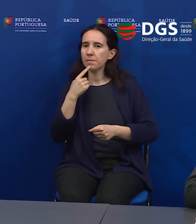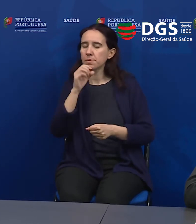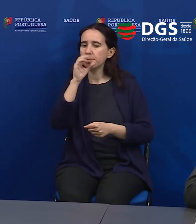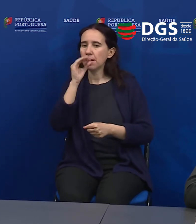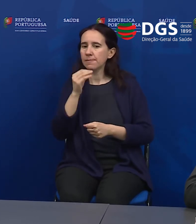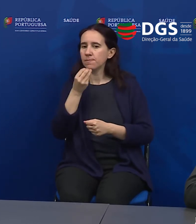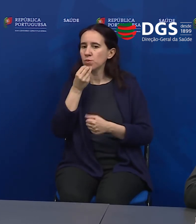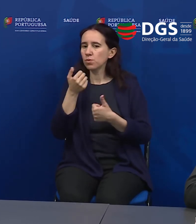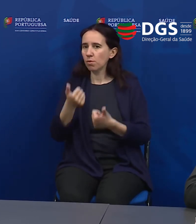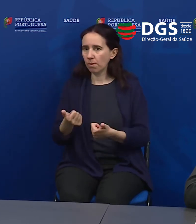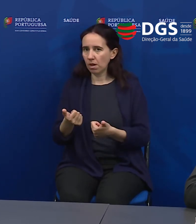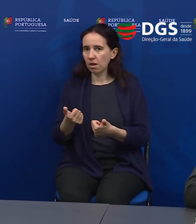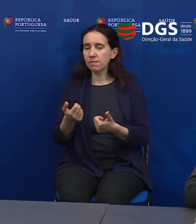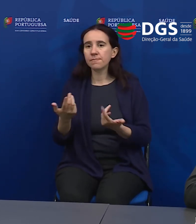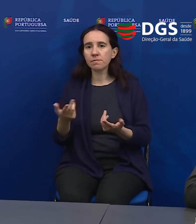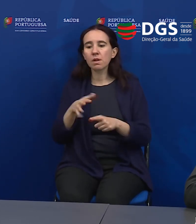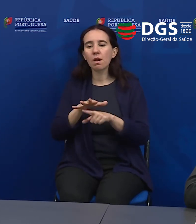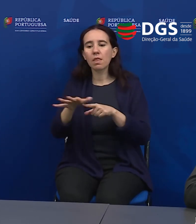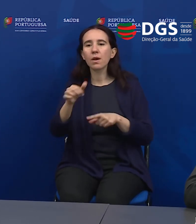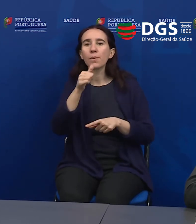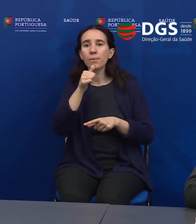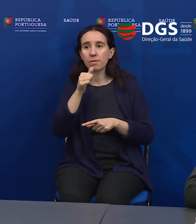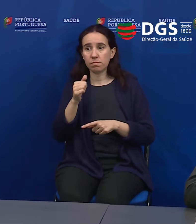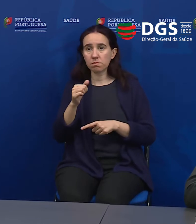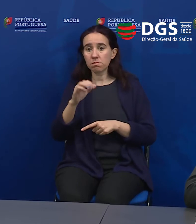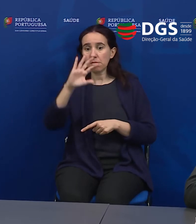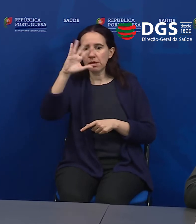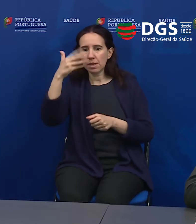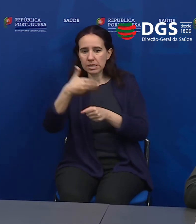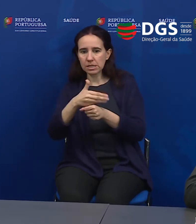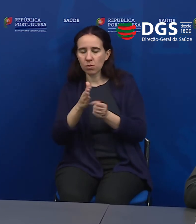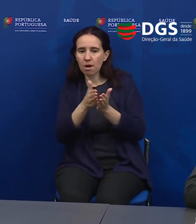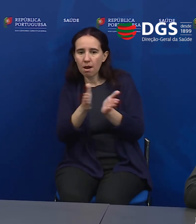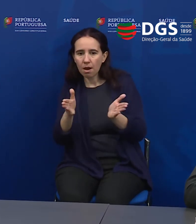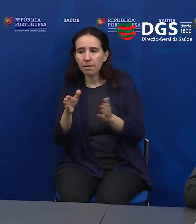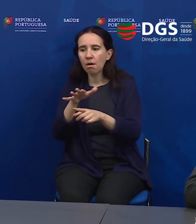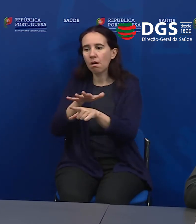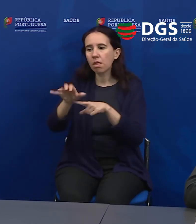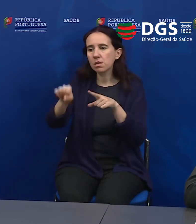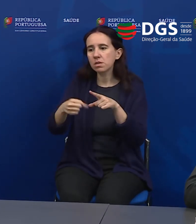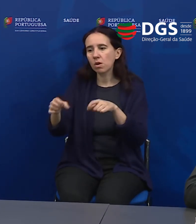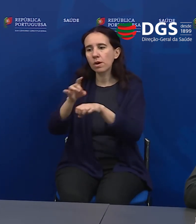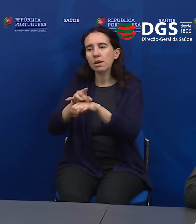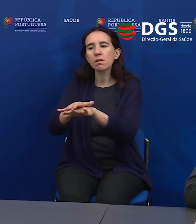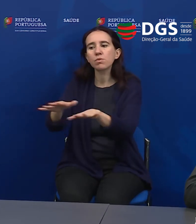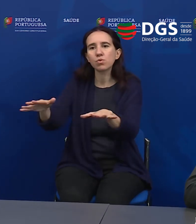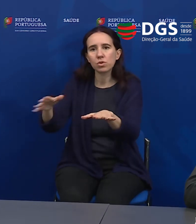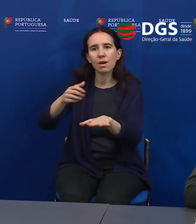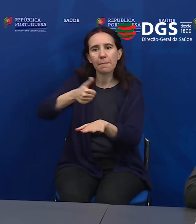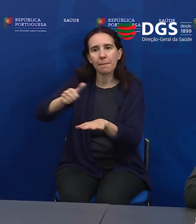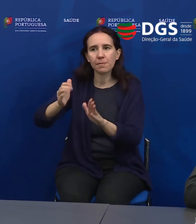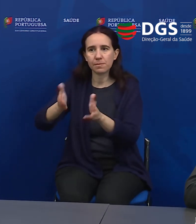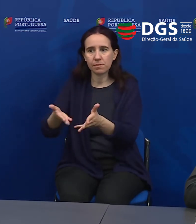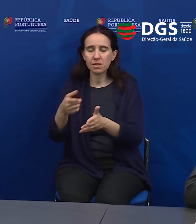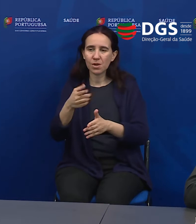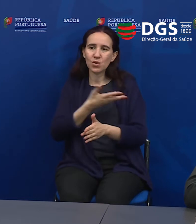percebermos muito bem como é que a abertura de um setor tem impacto ou não na epidemiologia da doença. E, portanto,